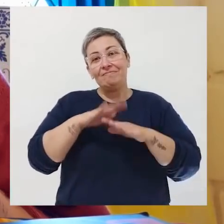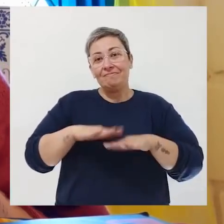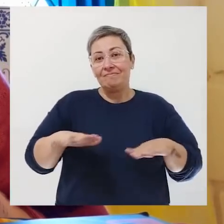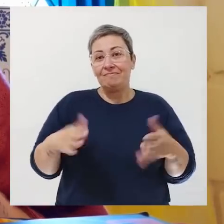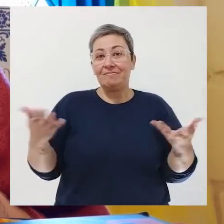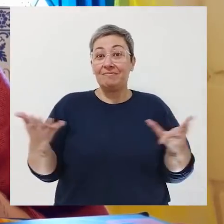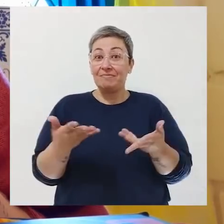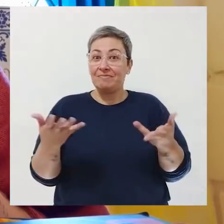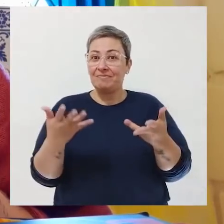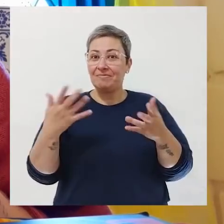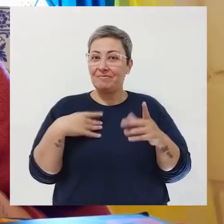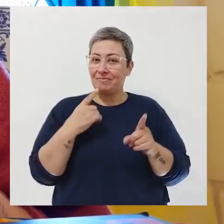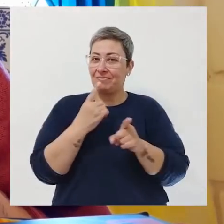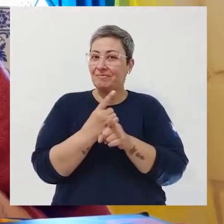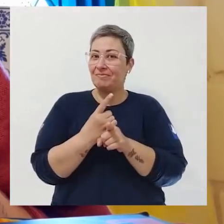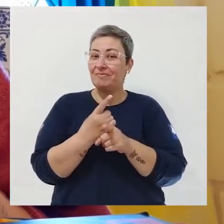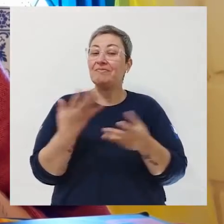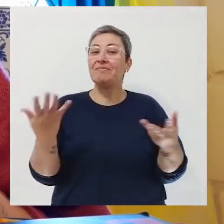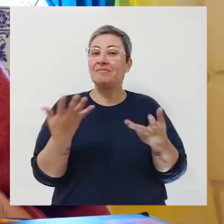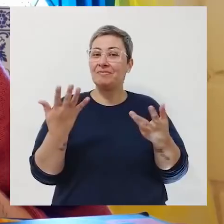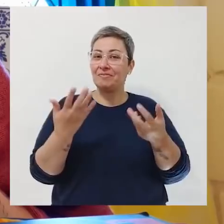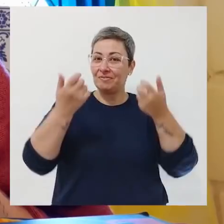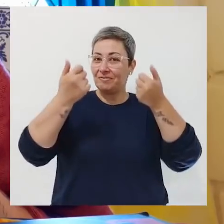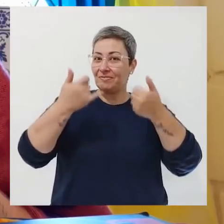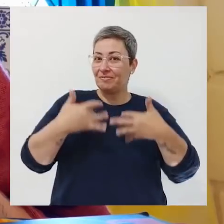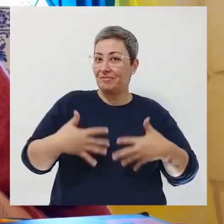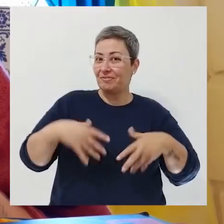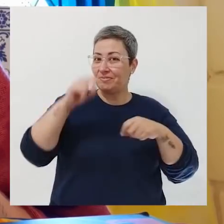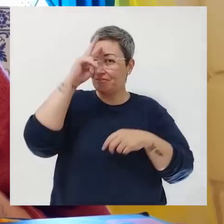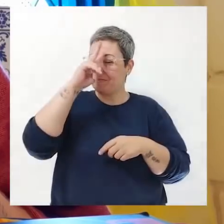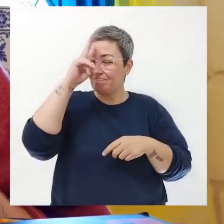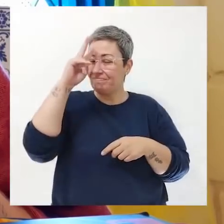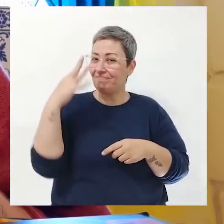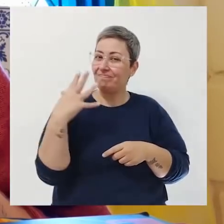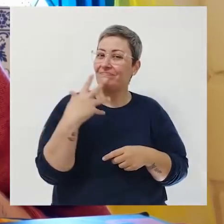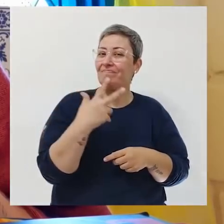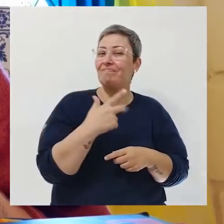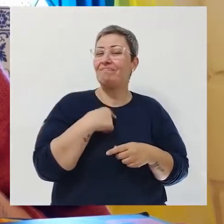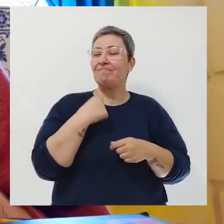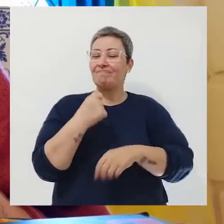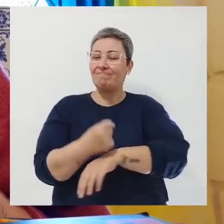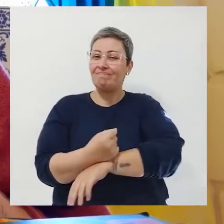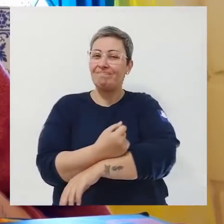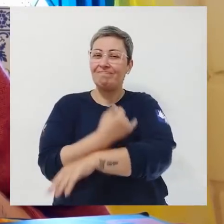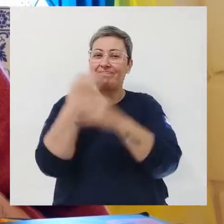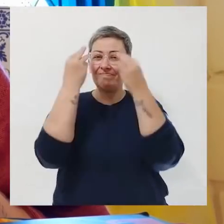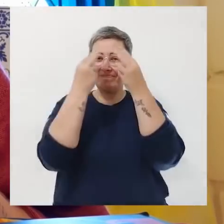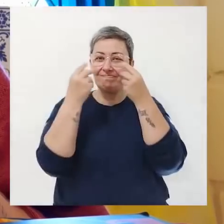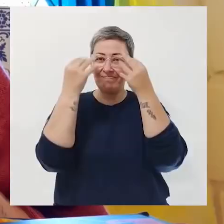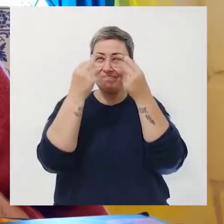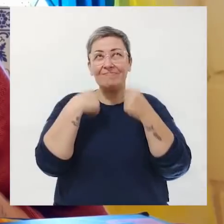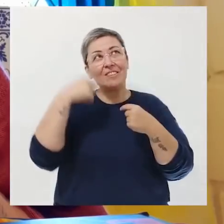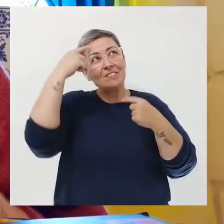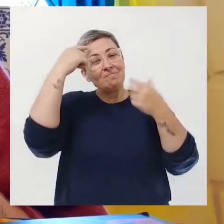Queridas crianças, hoje eu venho até vocês para contar uma história muito bonita, muito comovente,